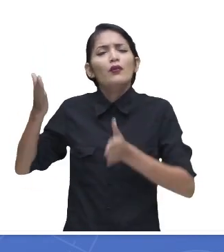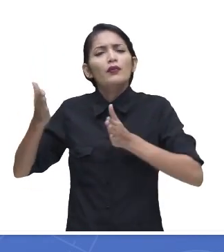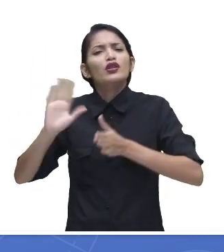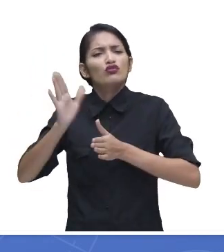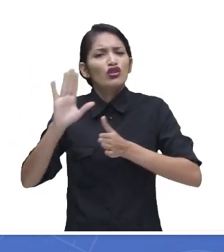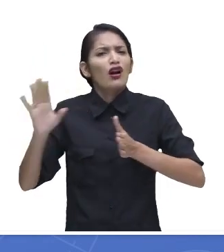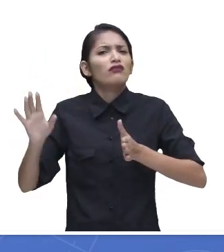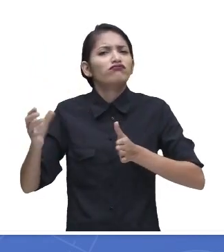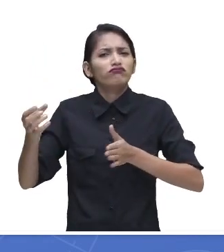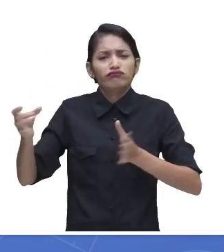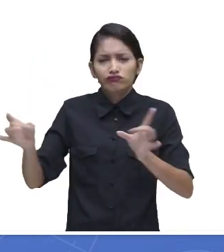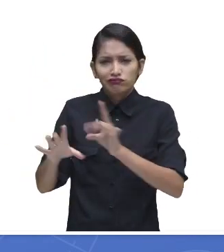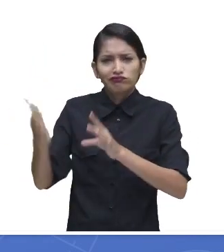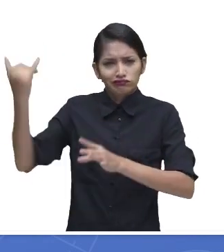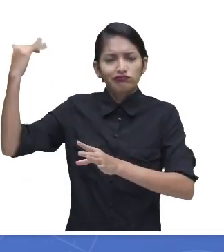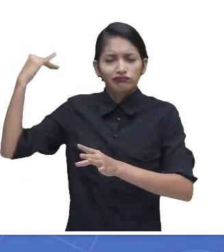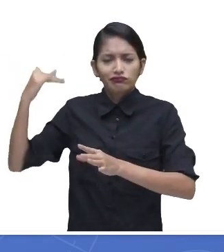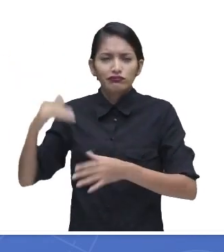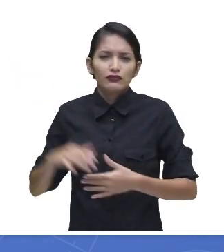né?